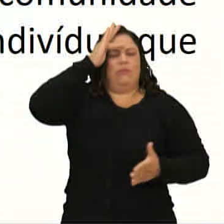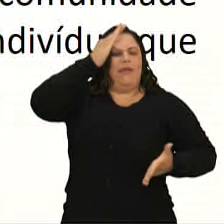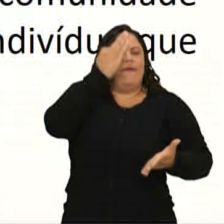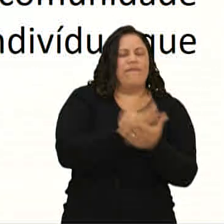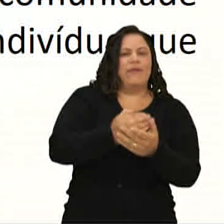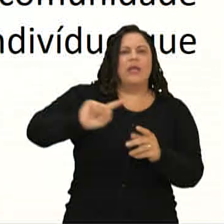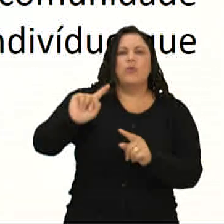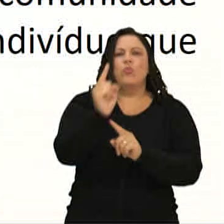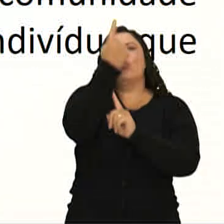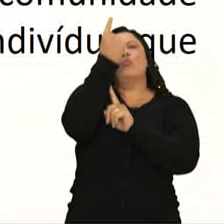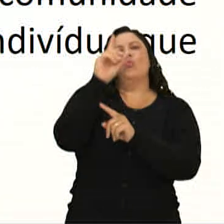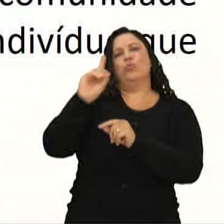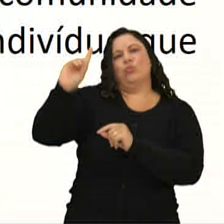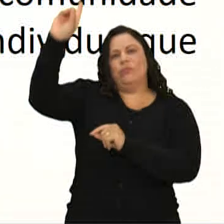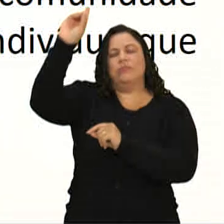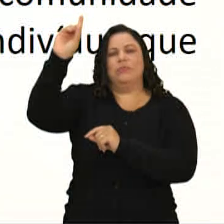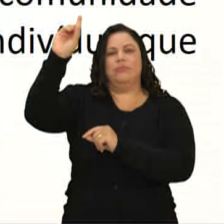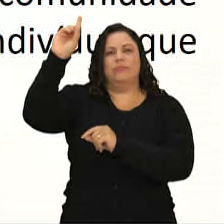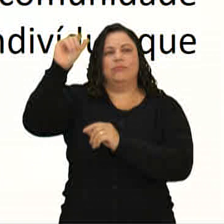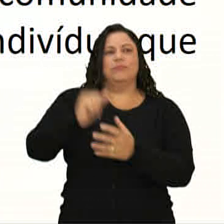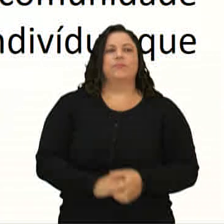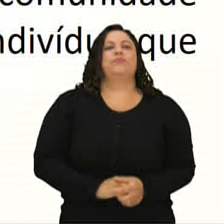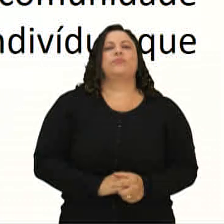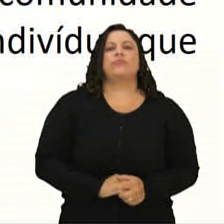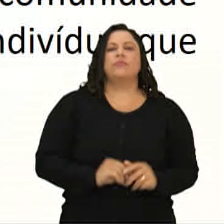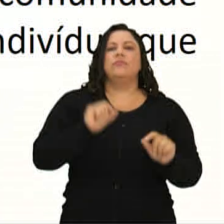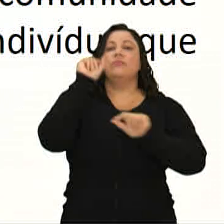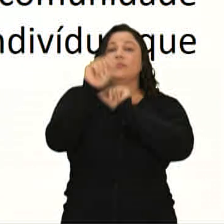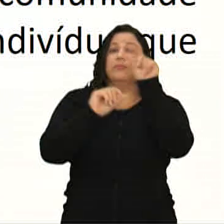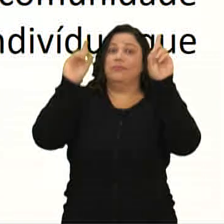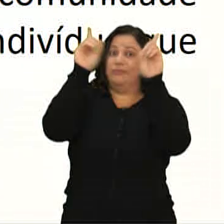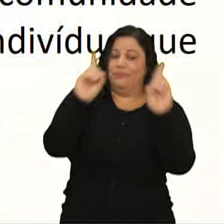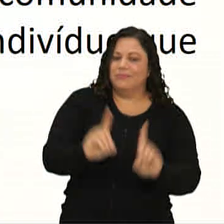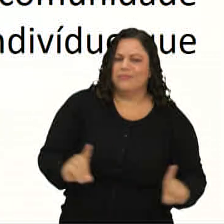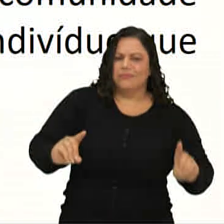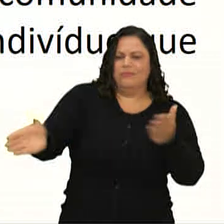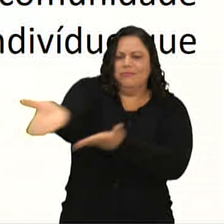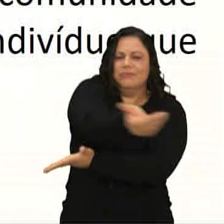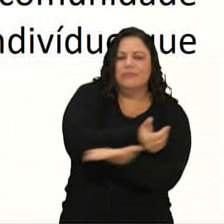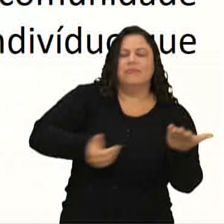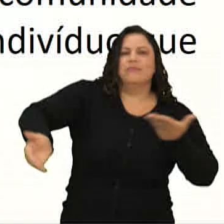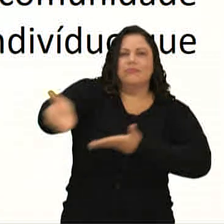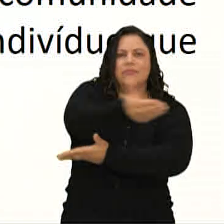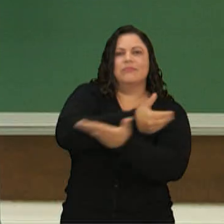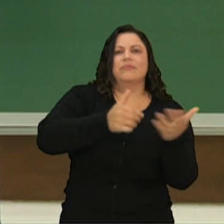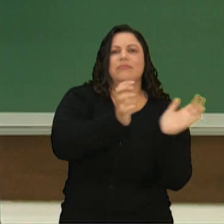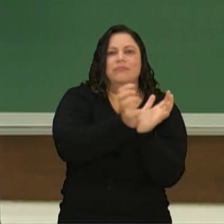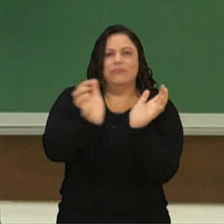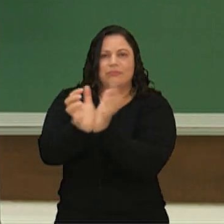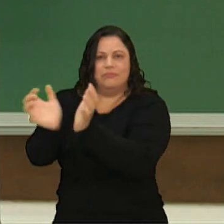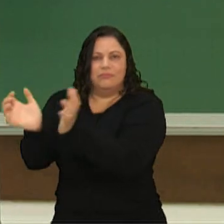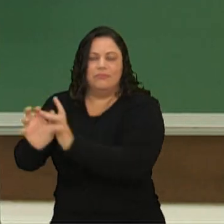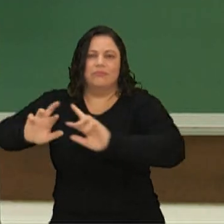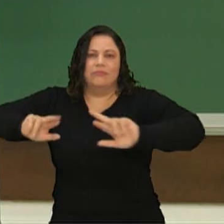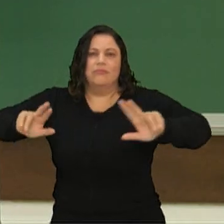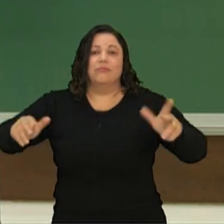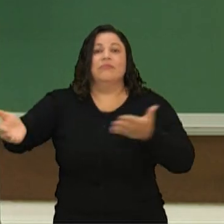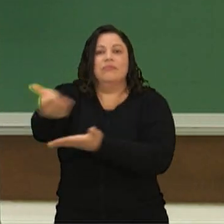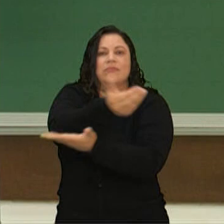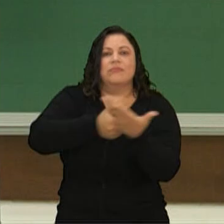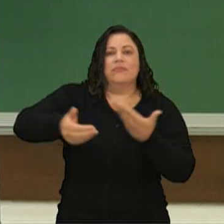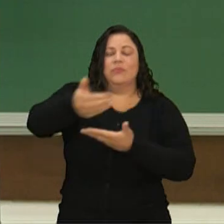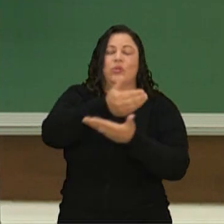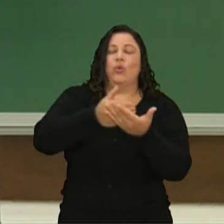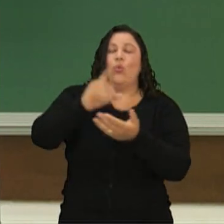religiões antigas, a divindade se relacionava com a comunidade organizada. O Deus cristão relaciona-se com o